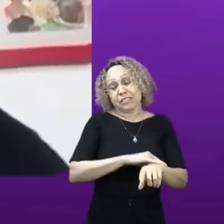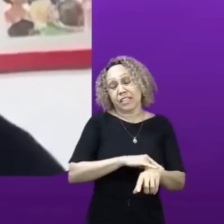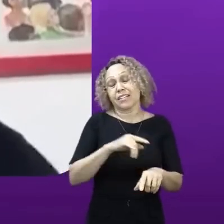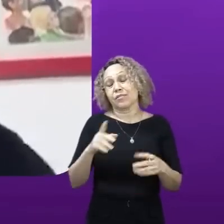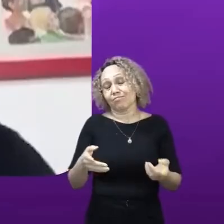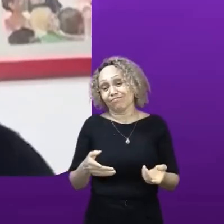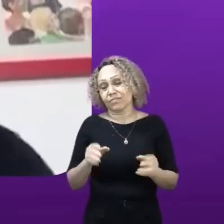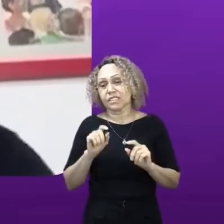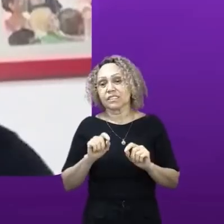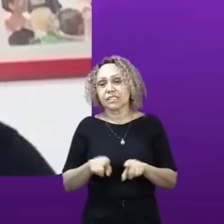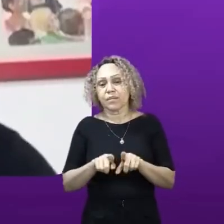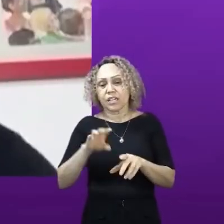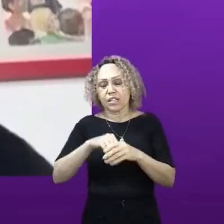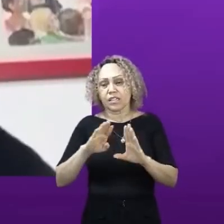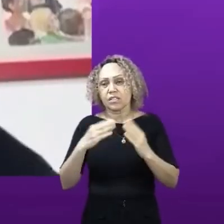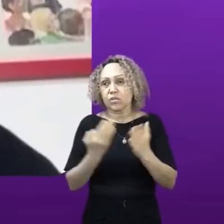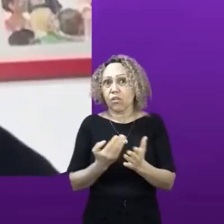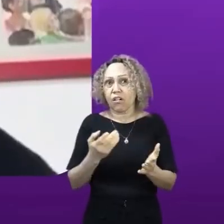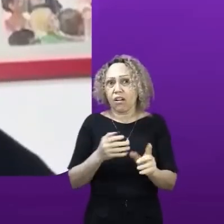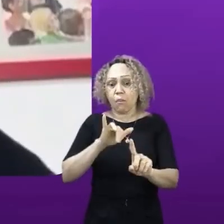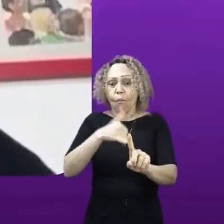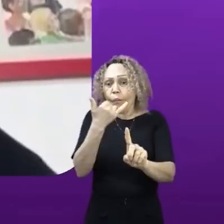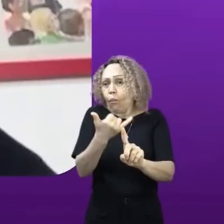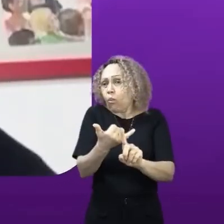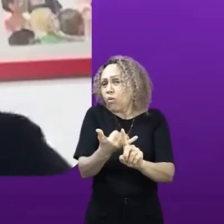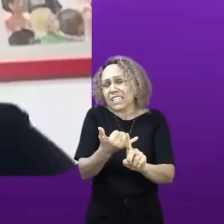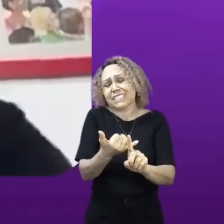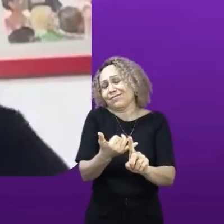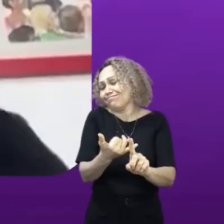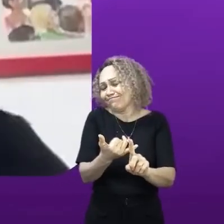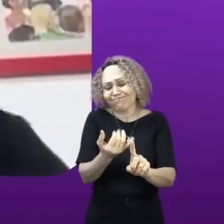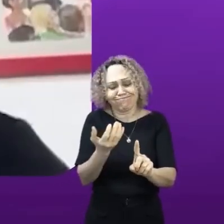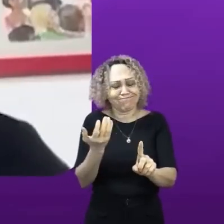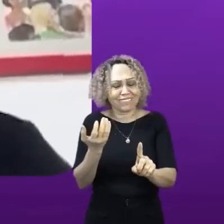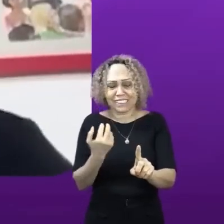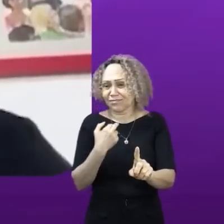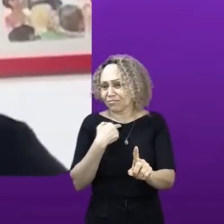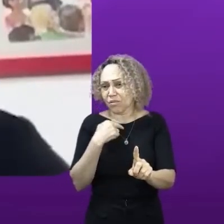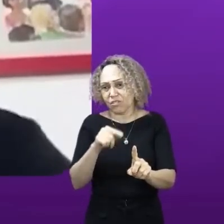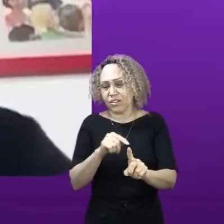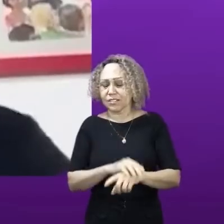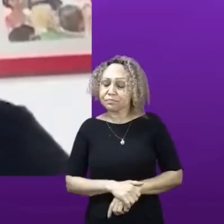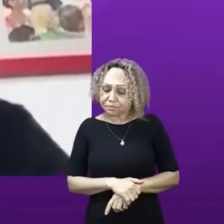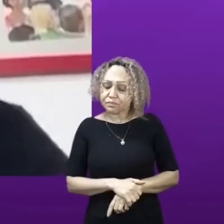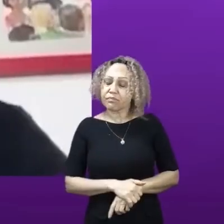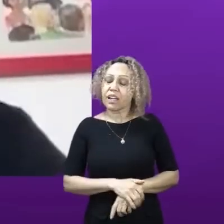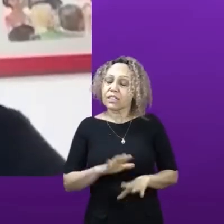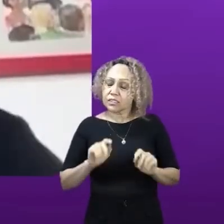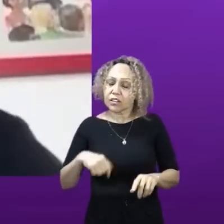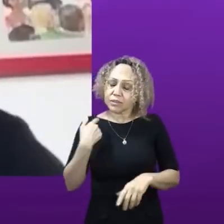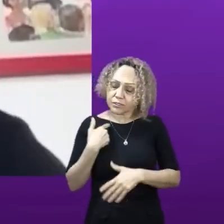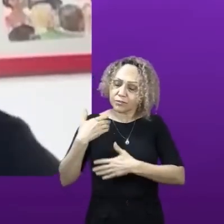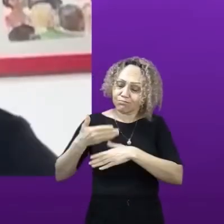ter profissionais formados para acolher esses jovens. Sobre a questão da saúde pública, a gente precisa avançar muito